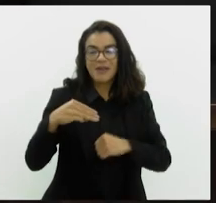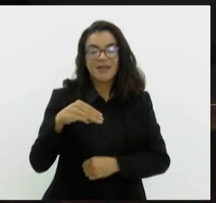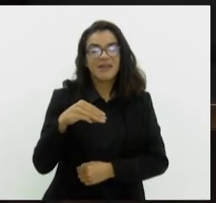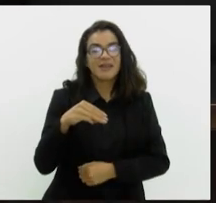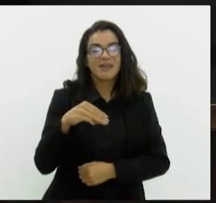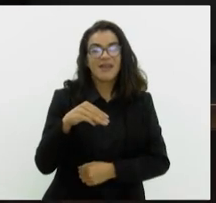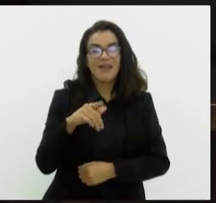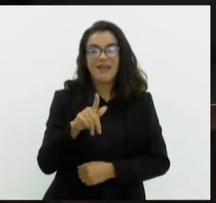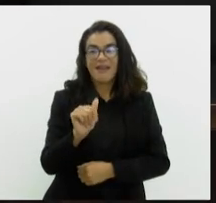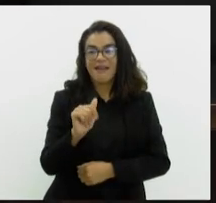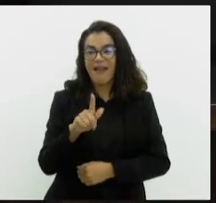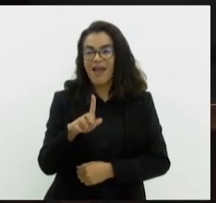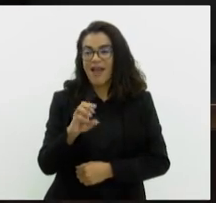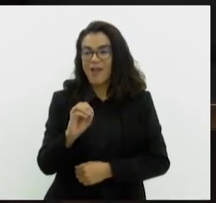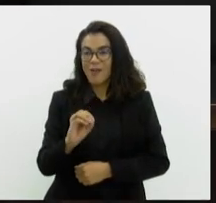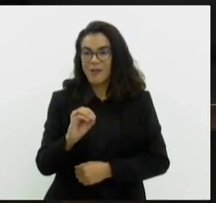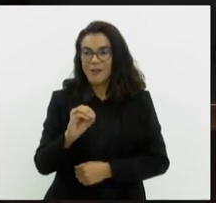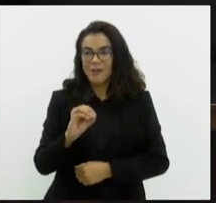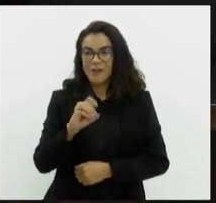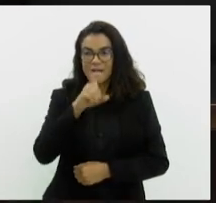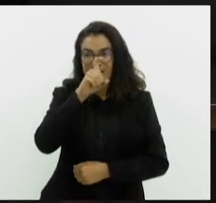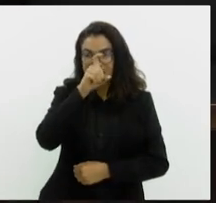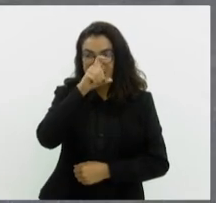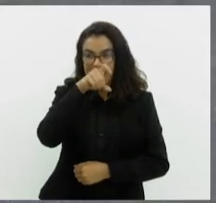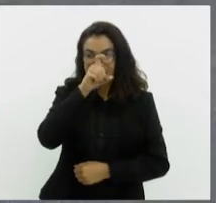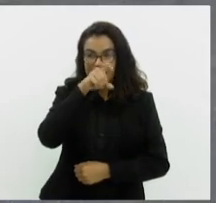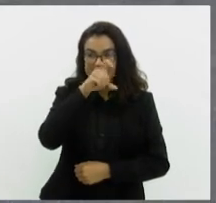Portela. Muito obrigada pela sua presença.